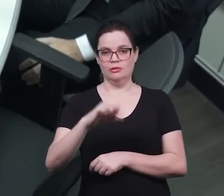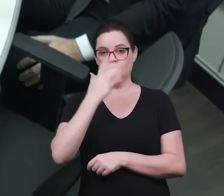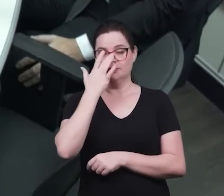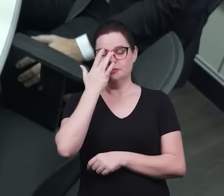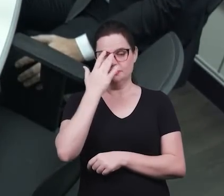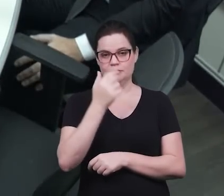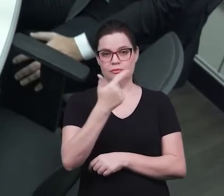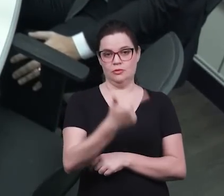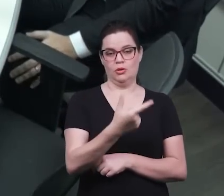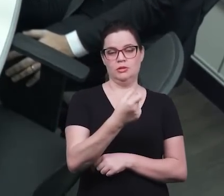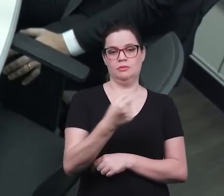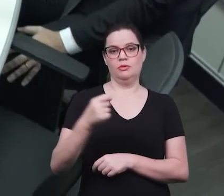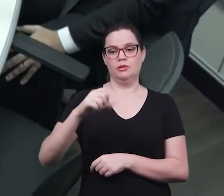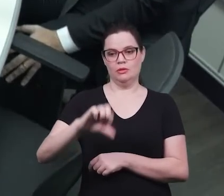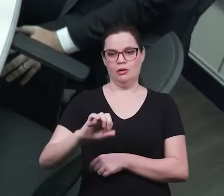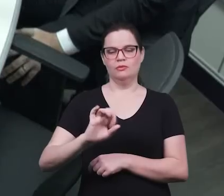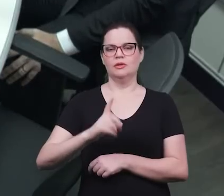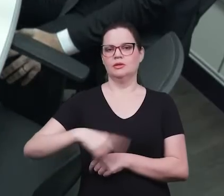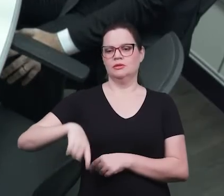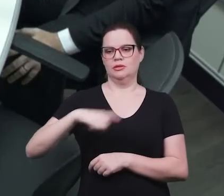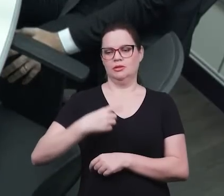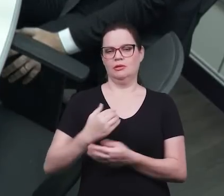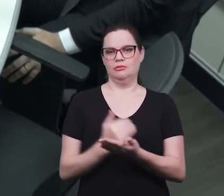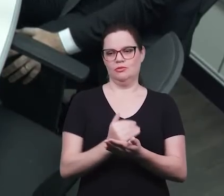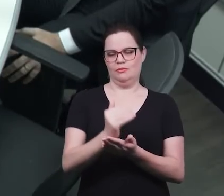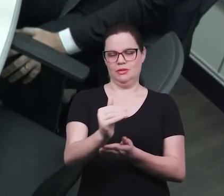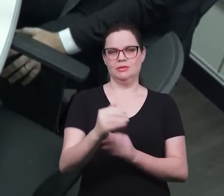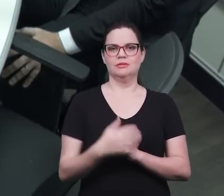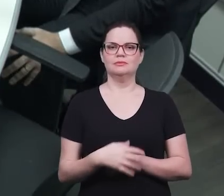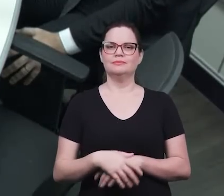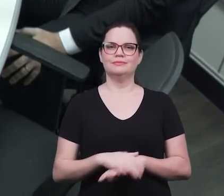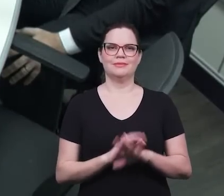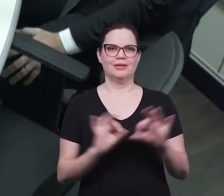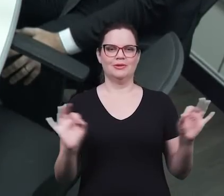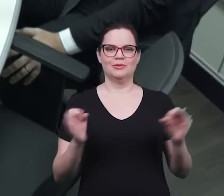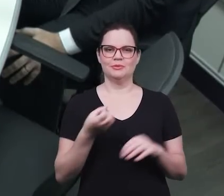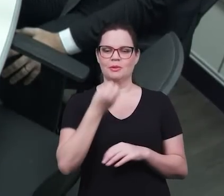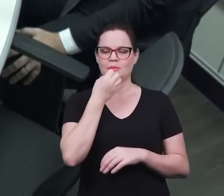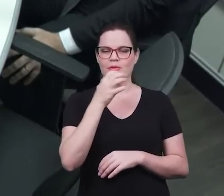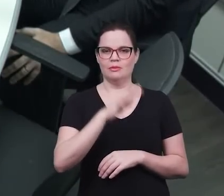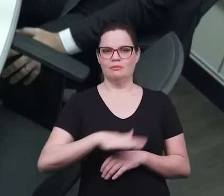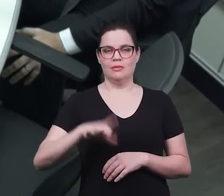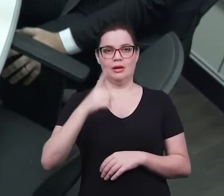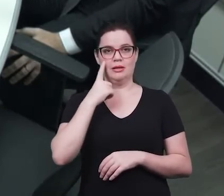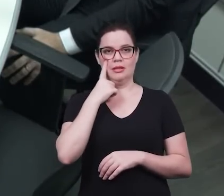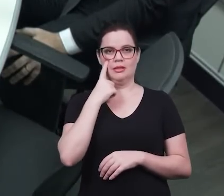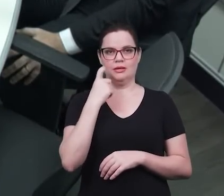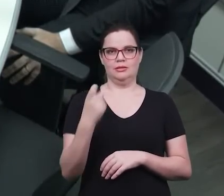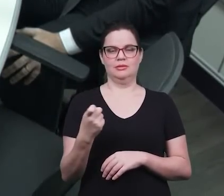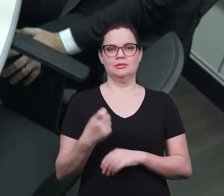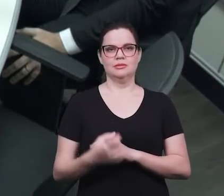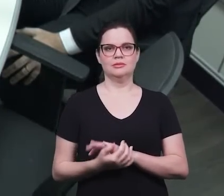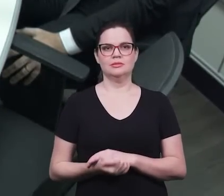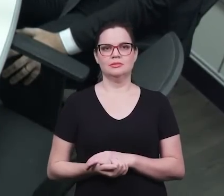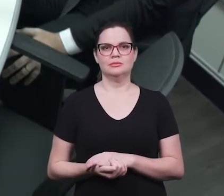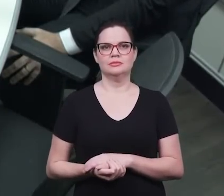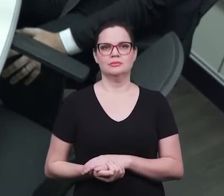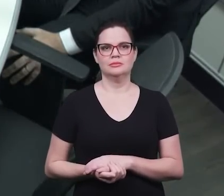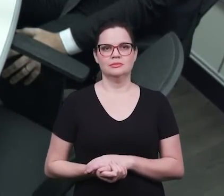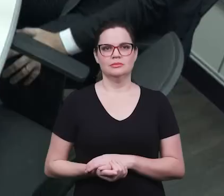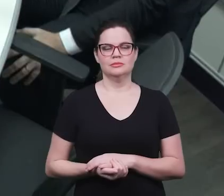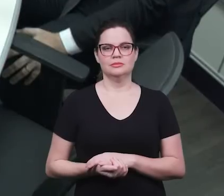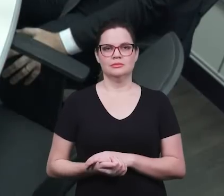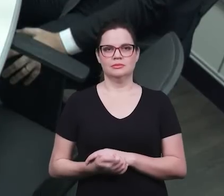nessa caminhada aí. Que coisa boa, né? É uma área muito interessante e que